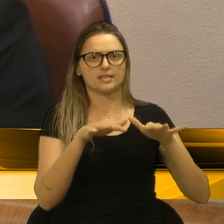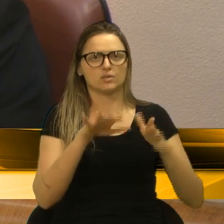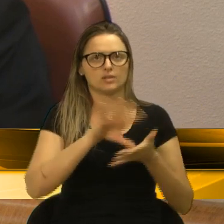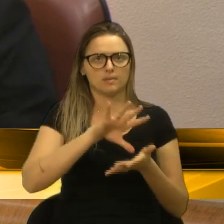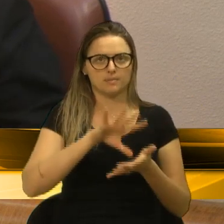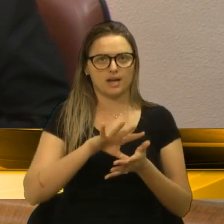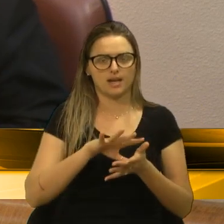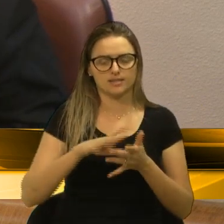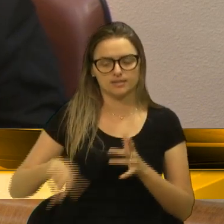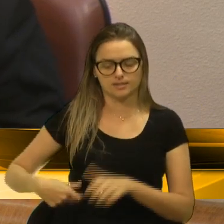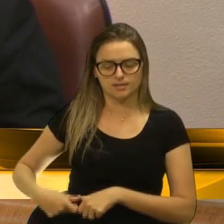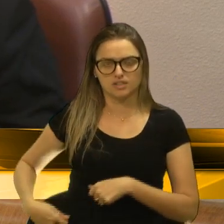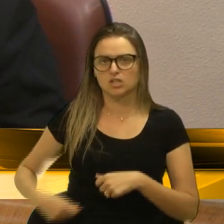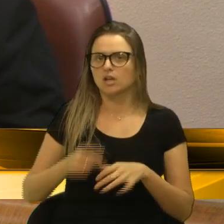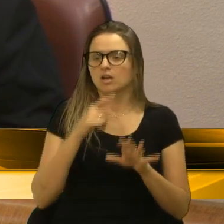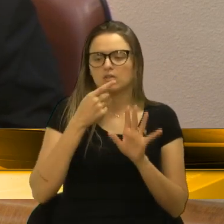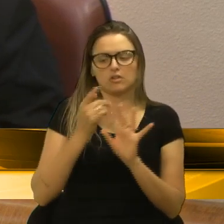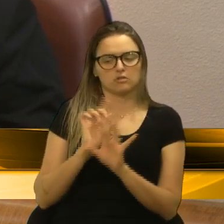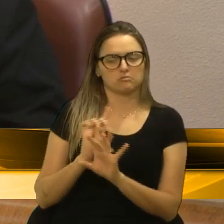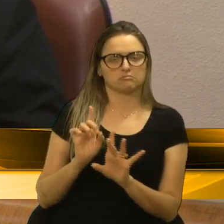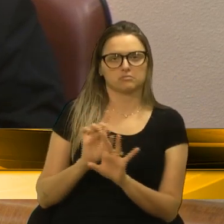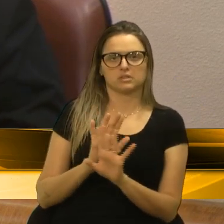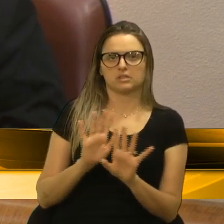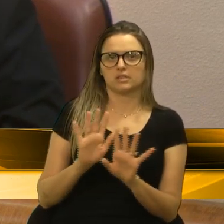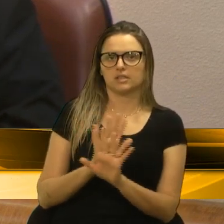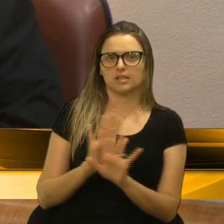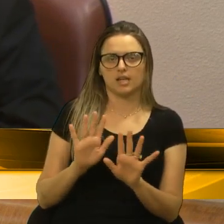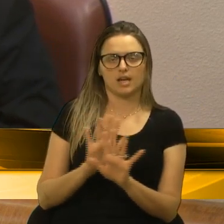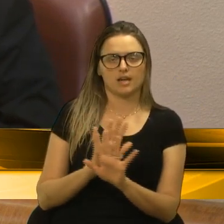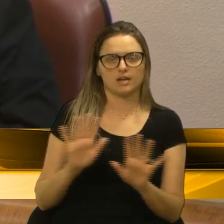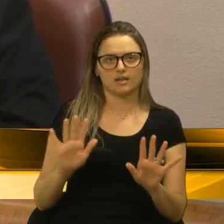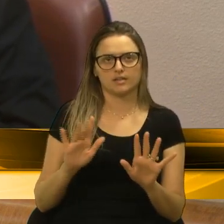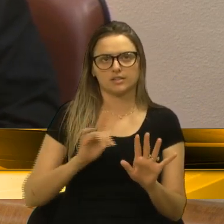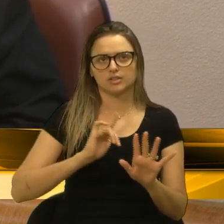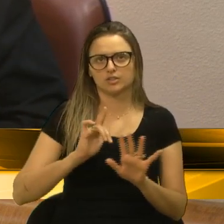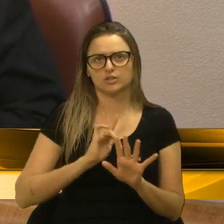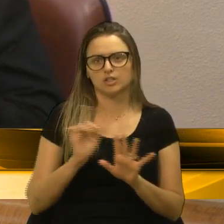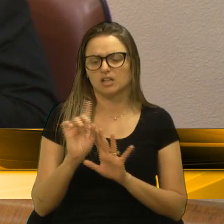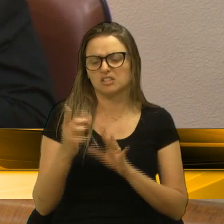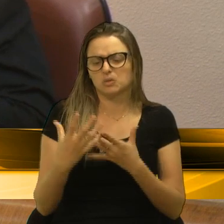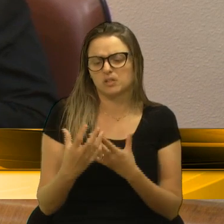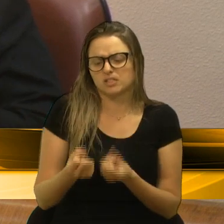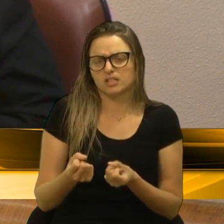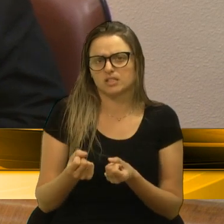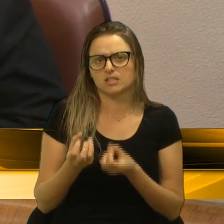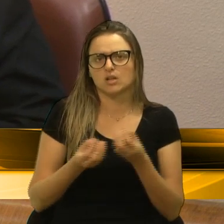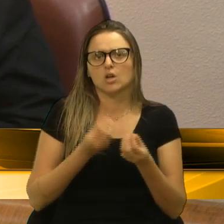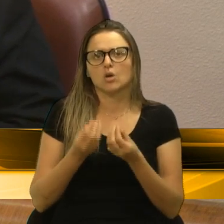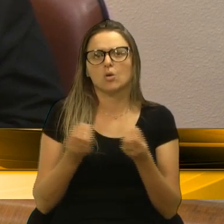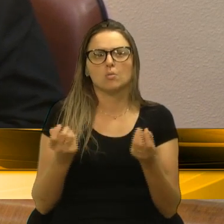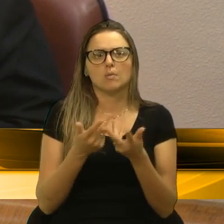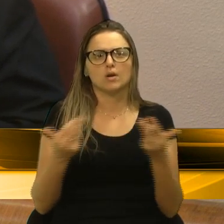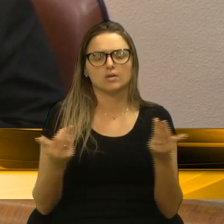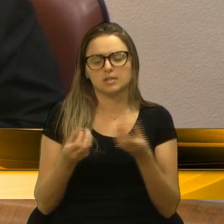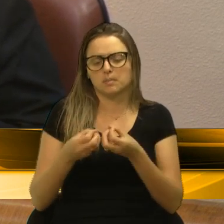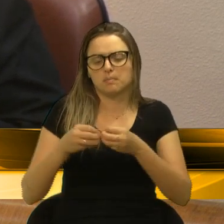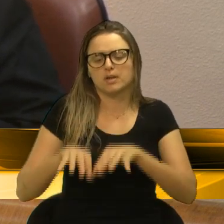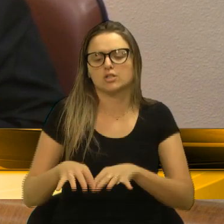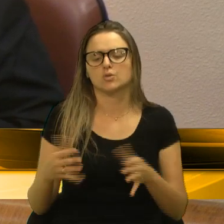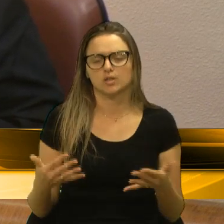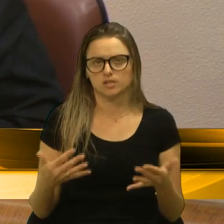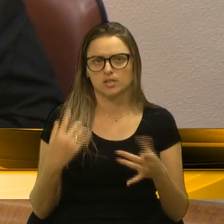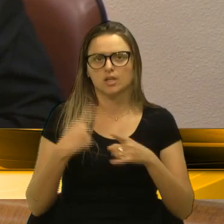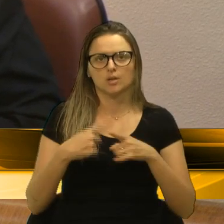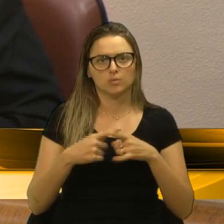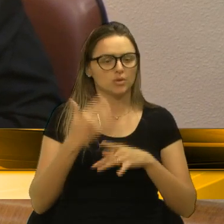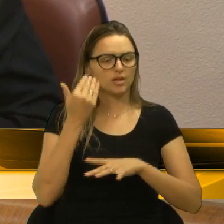Alighieri, disse que não tomava esse indeferimento como algo prejudicial, que de imediato